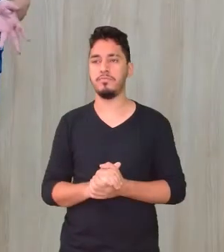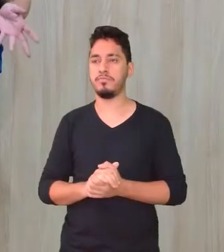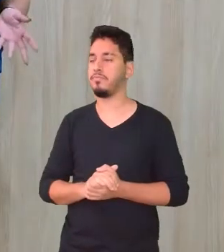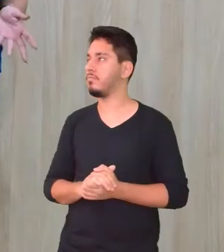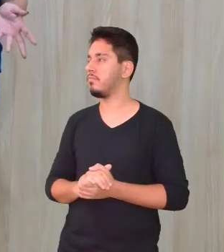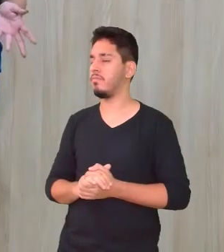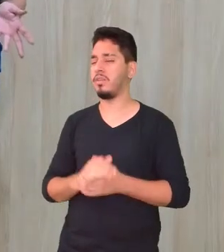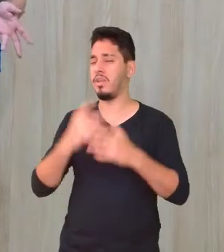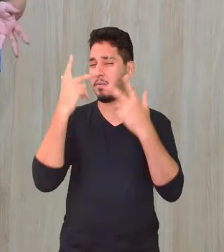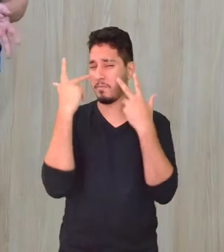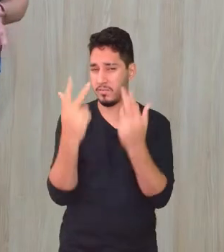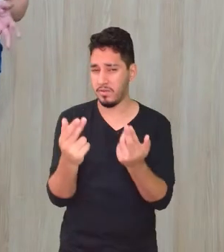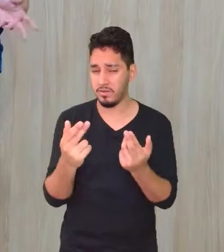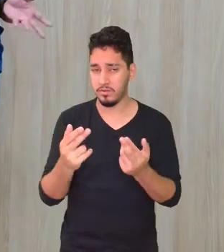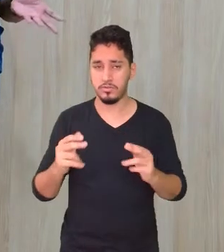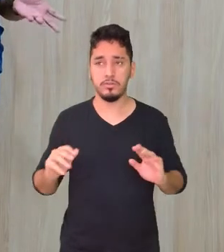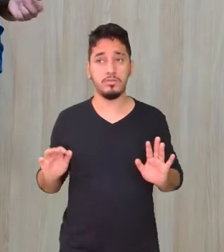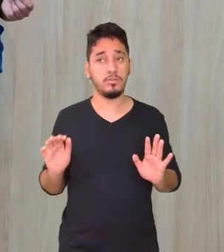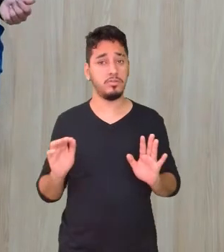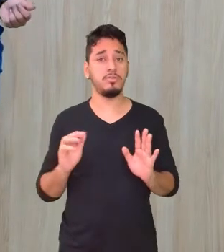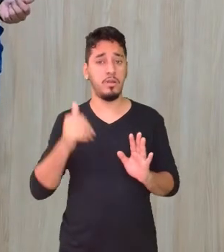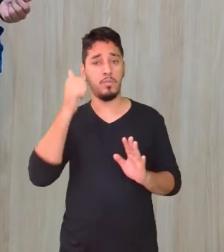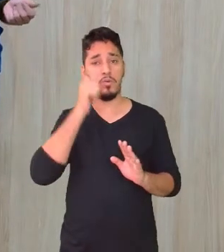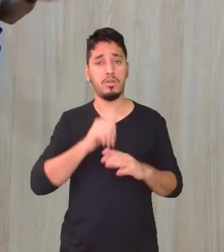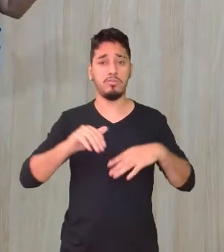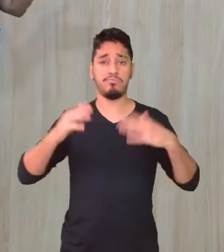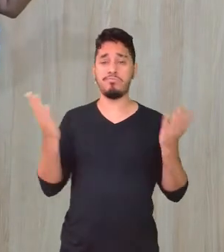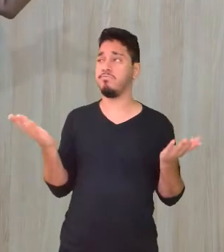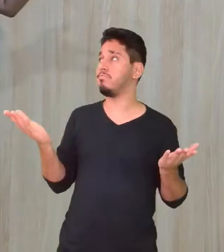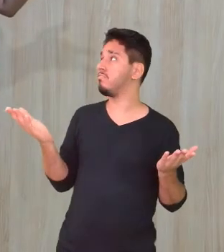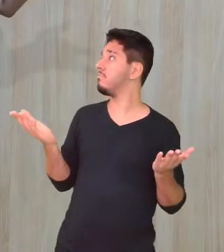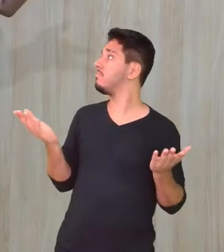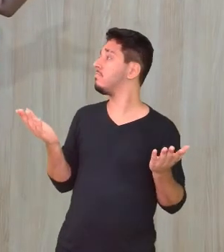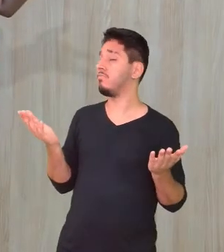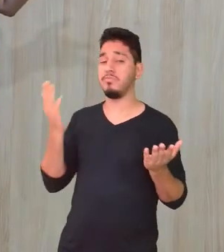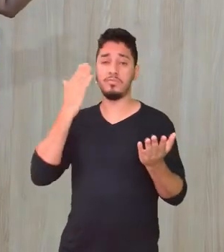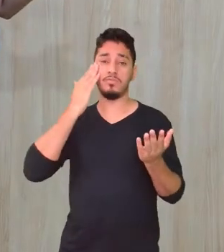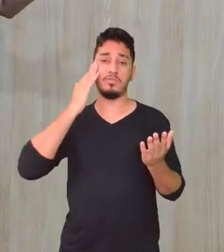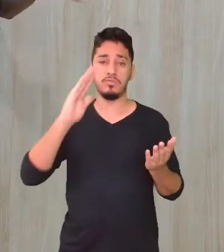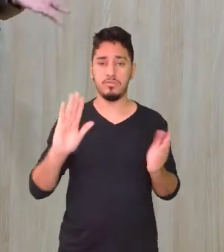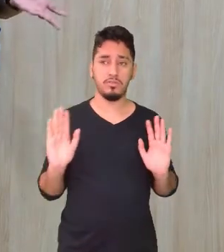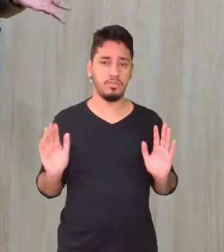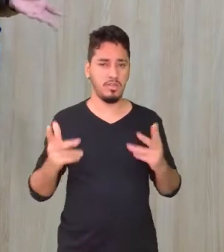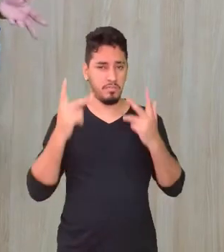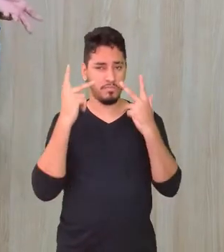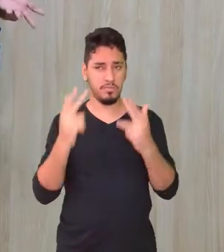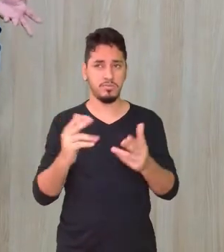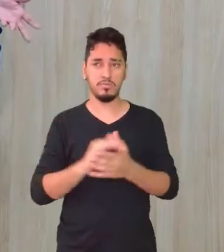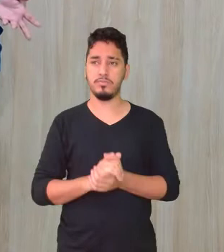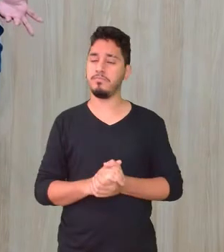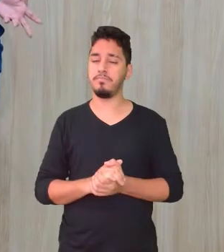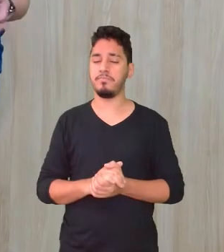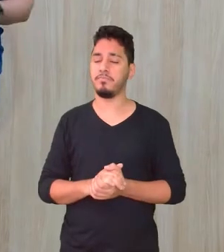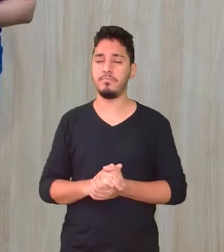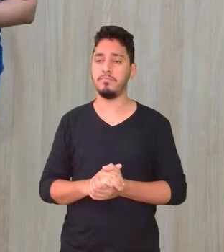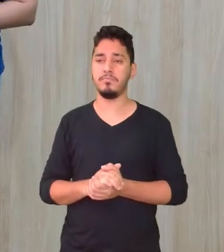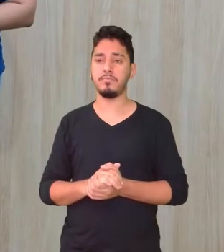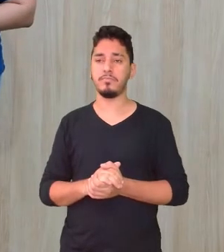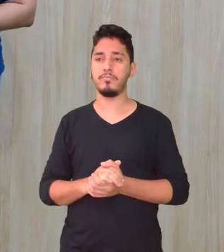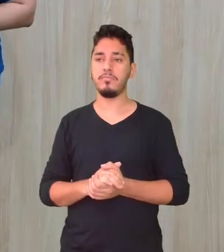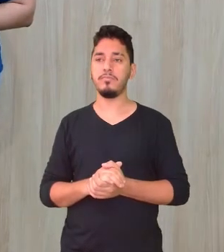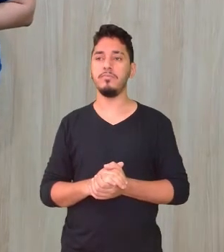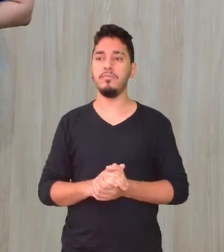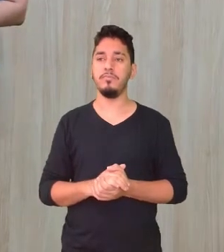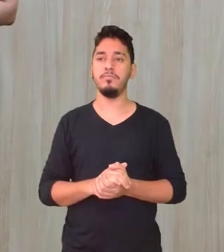Então, são a mesma coisa. Eita, a moça tá bem confusa aí, né? Confusa, não sei. São a mesma coisa? Não, né? Então,